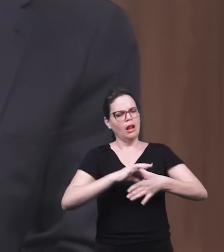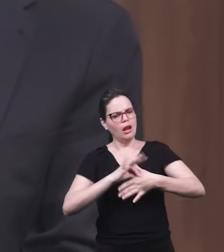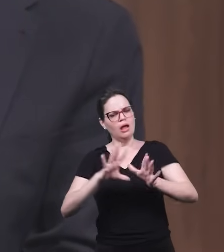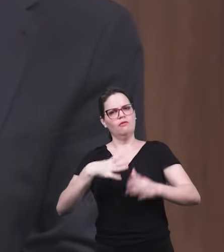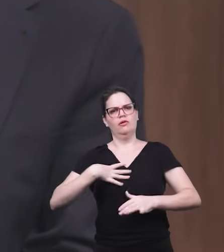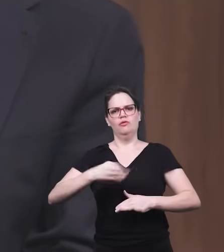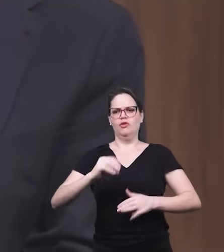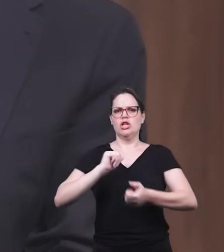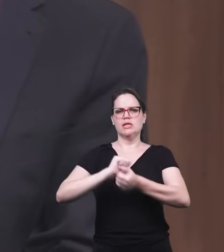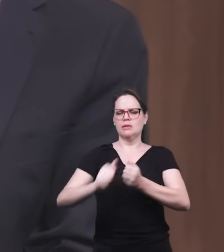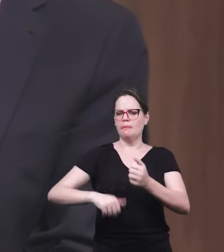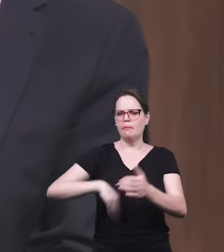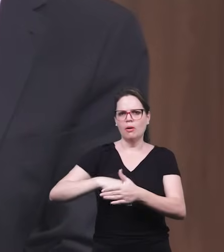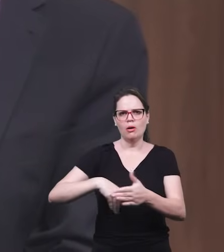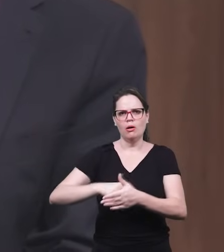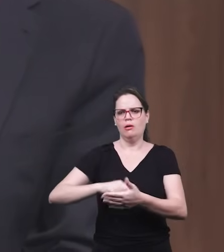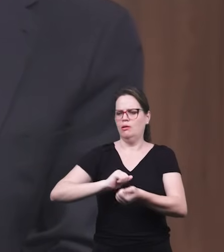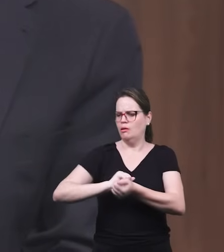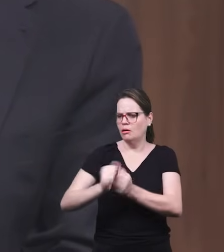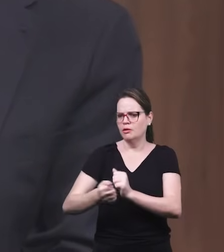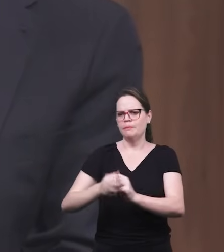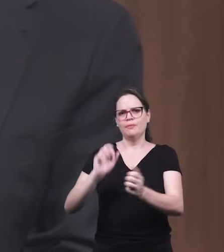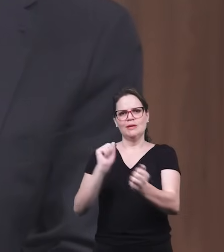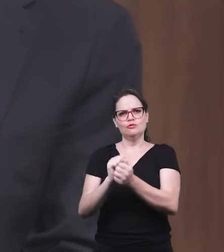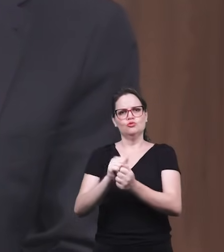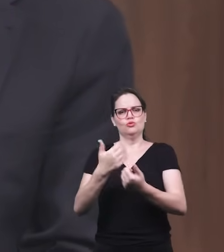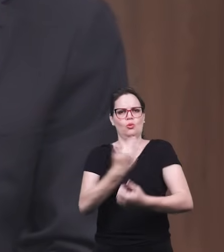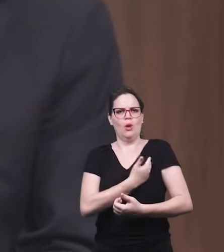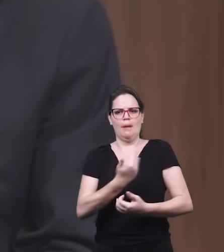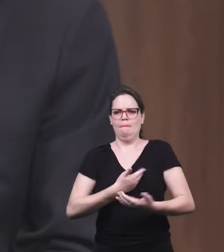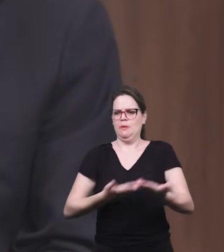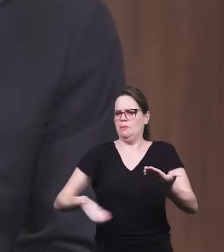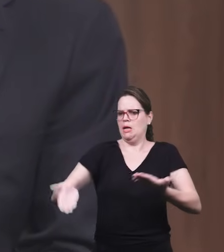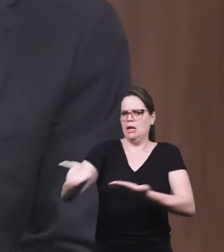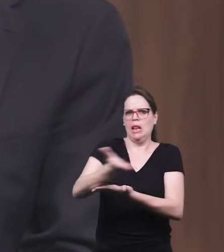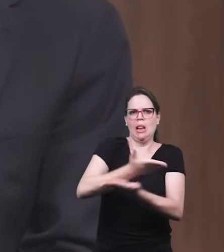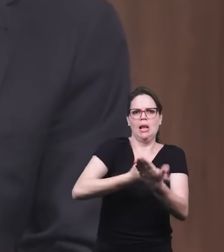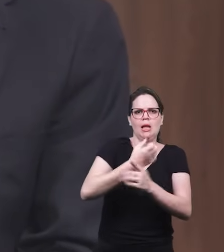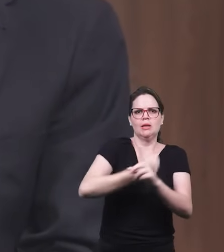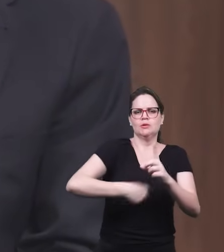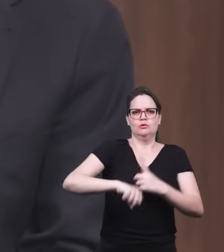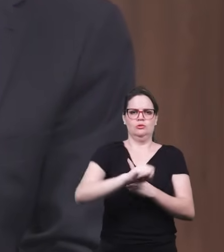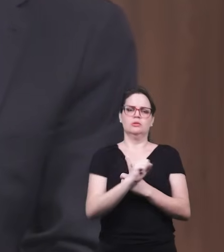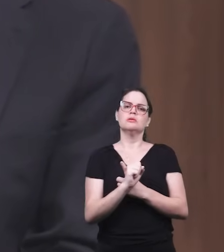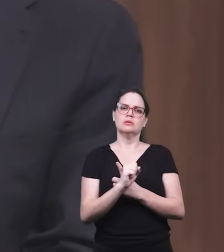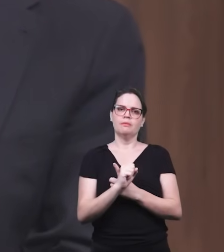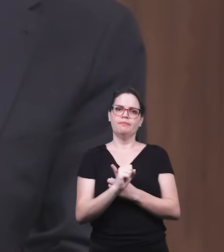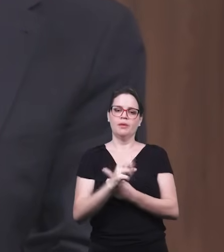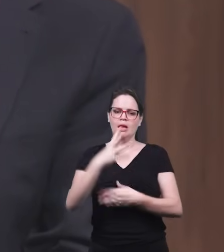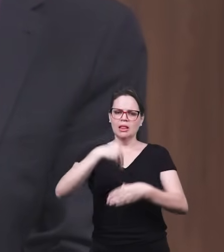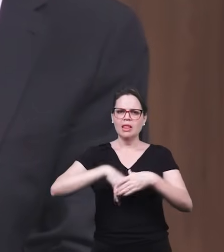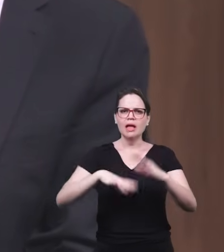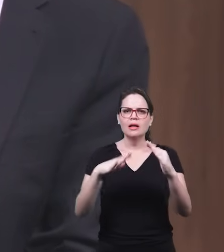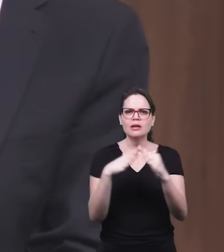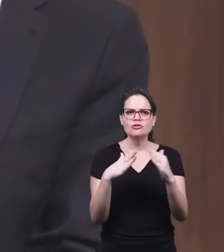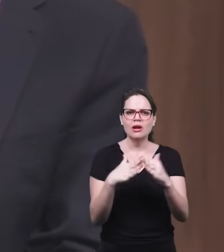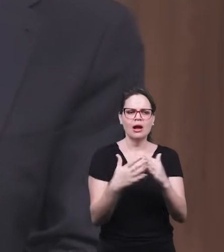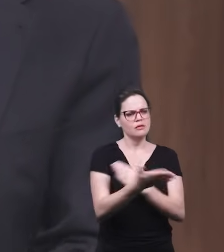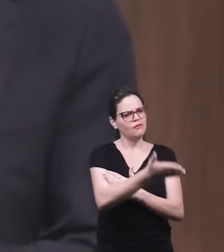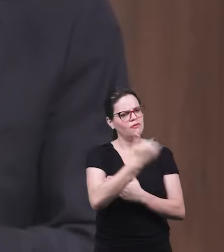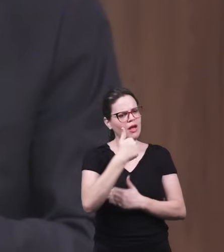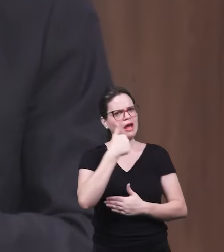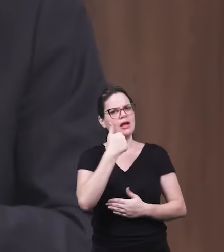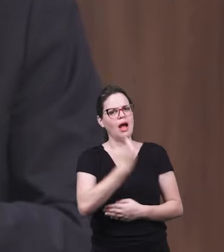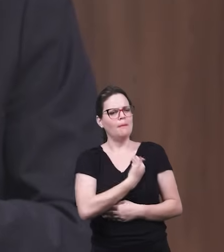para incentivar a estar com os amigos, quando nem sempre é possível, mas a trazer amigos para dentro de casa,